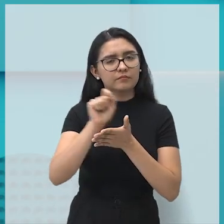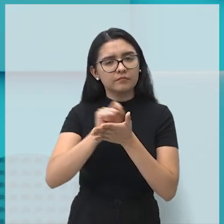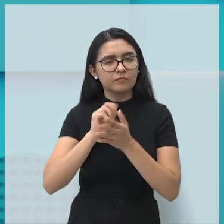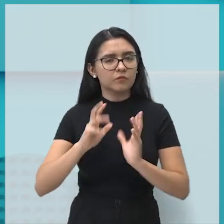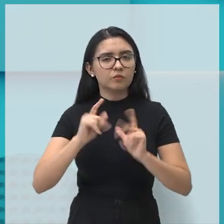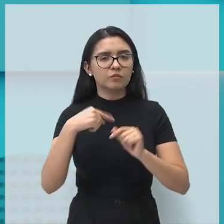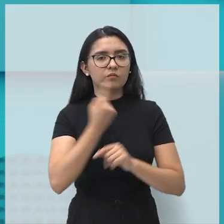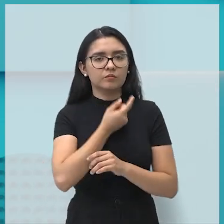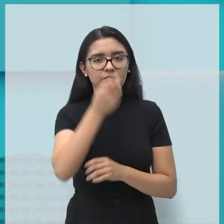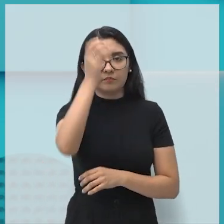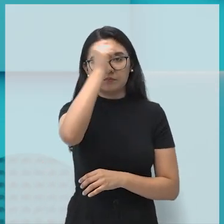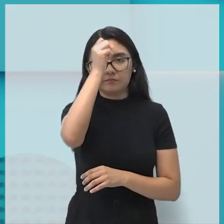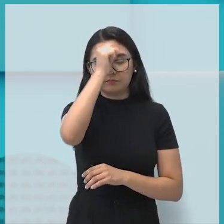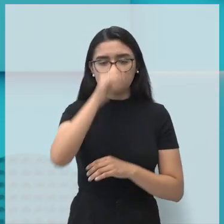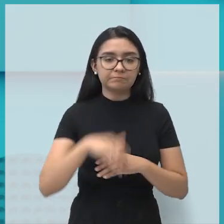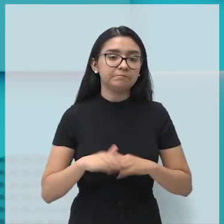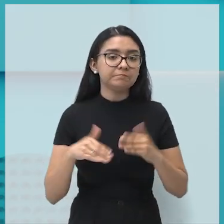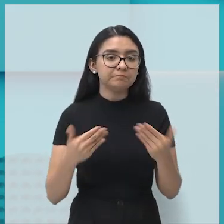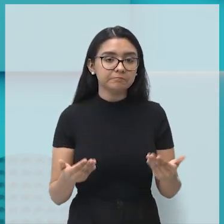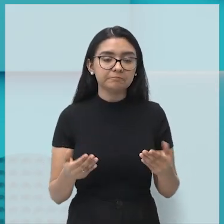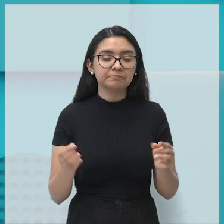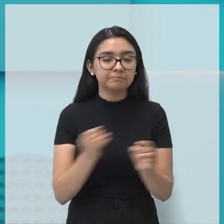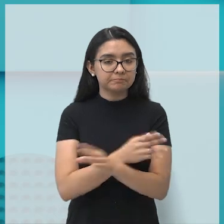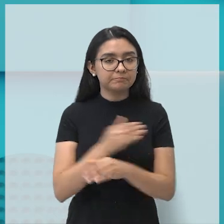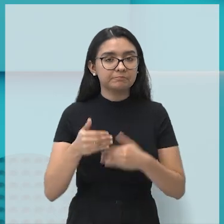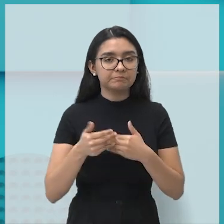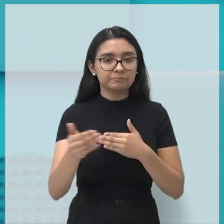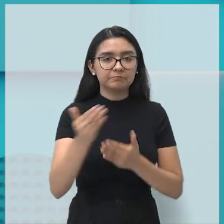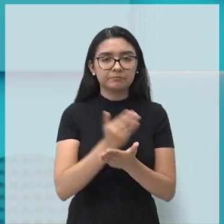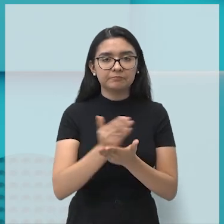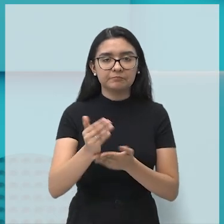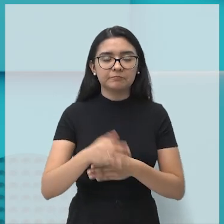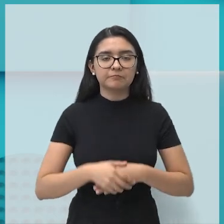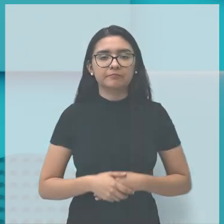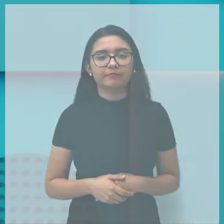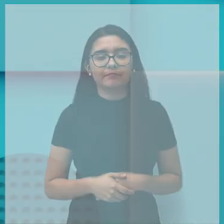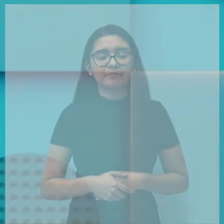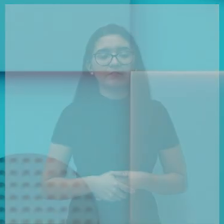nós aprendemos. Sem mais delongas, vamos de aula? Vamos lá!